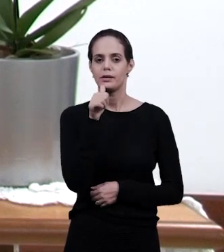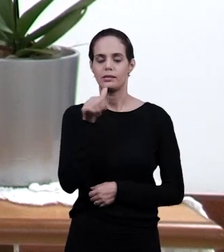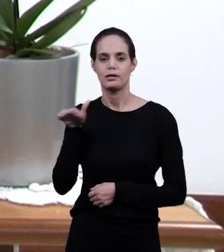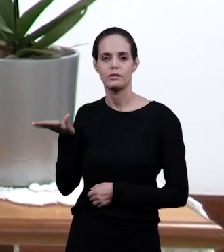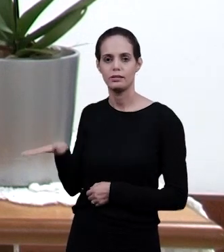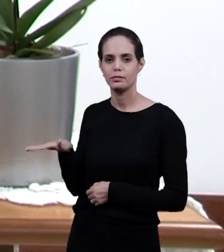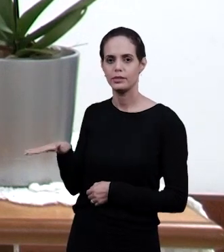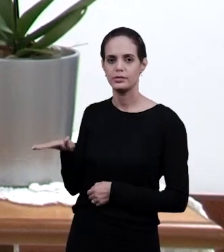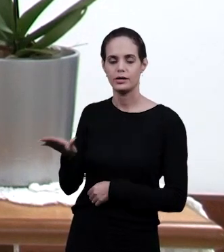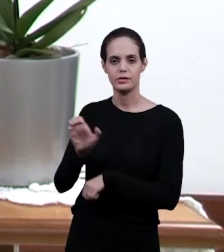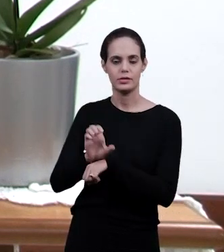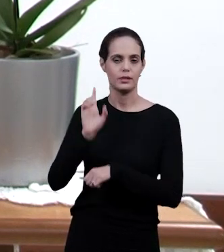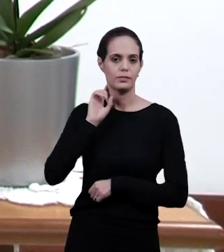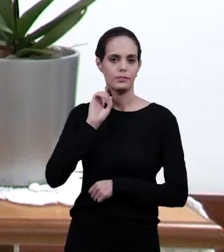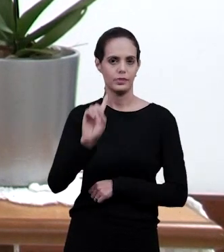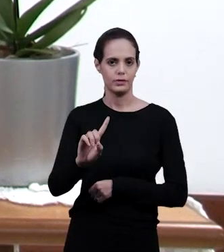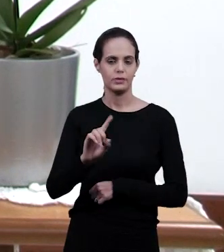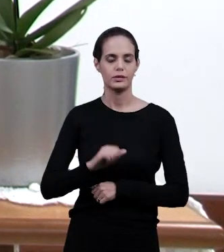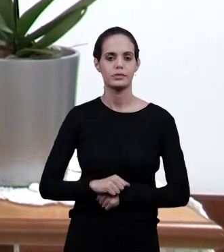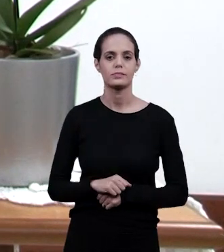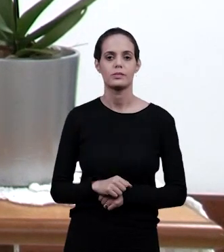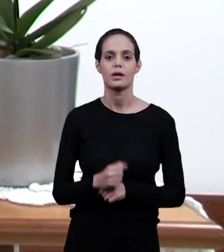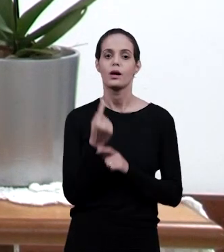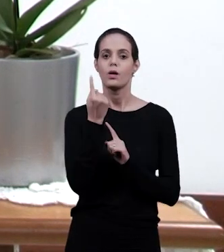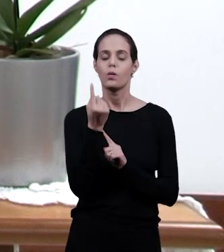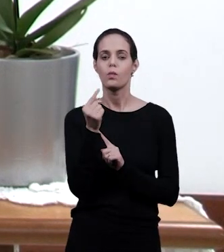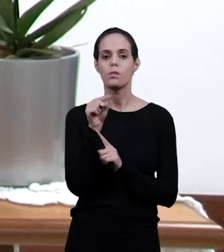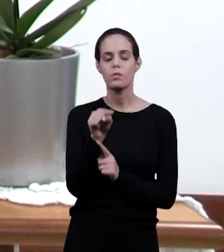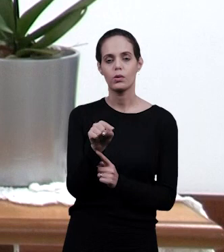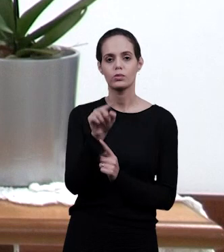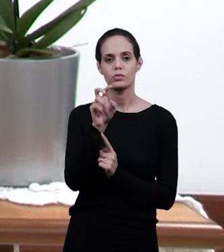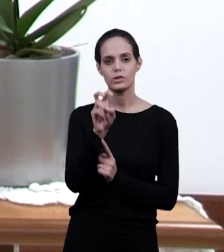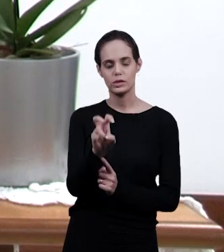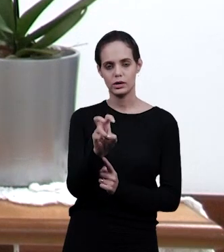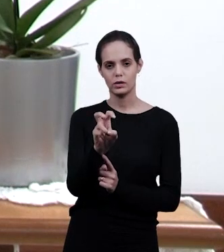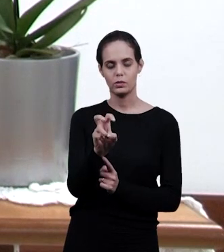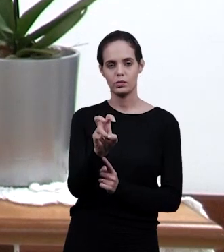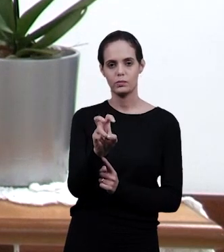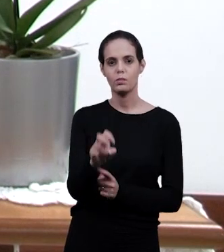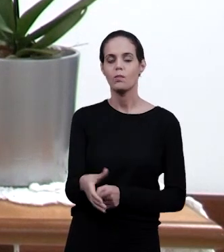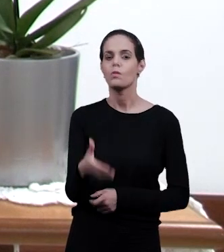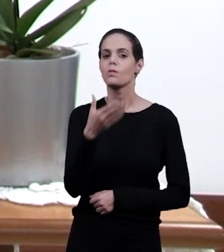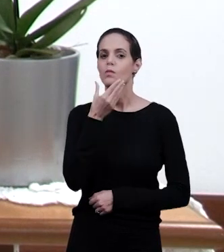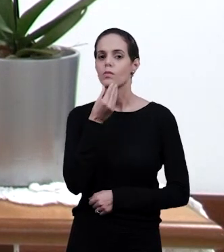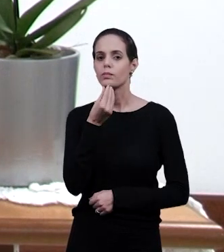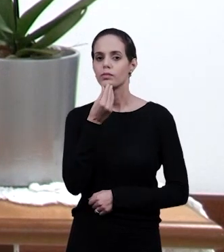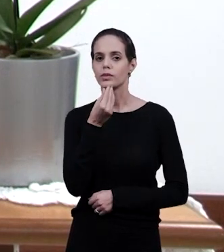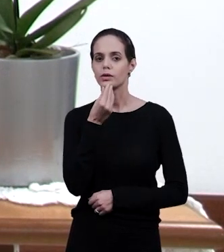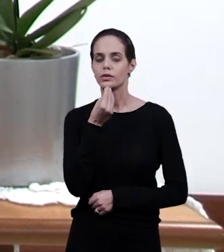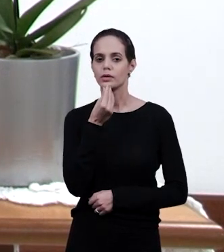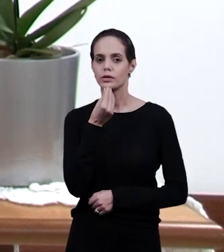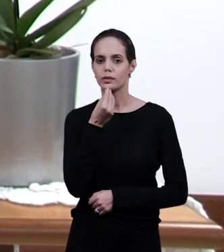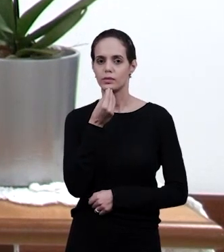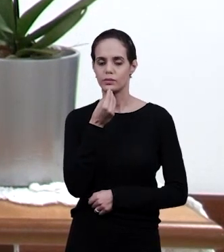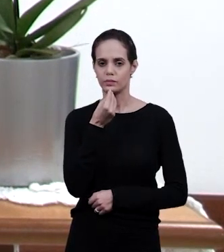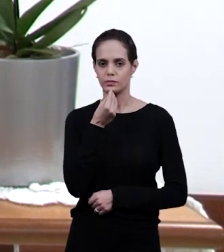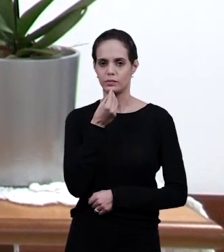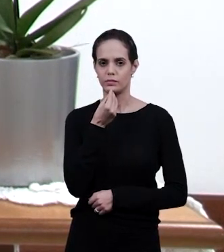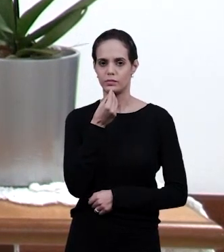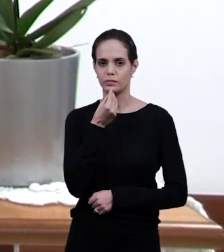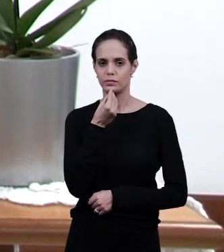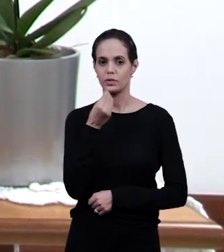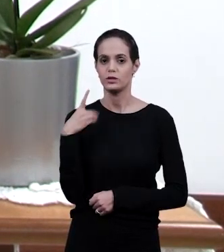Fora, intermediário. E a 1.5, Tiago Mayhofer, de Campos dos Goitacazes,